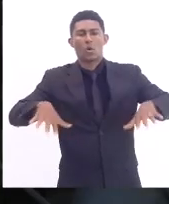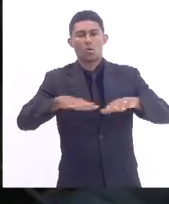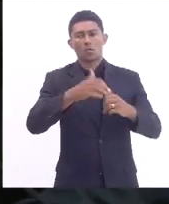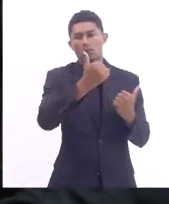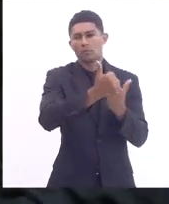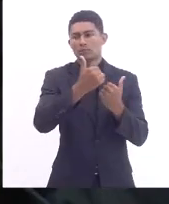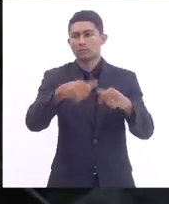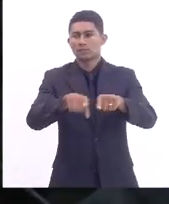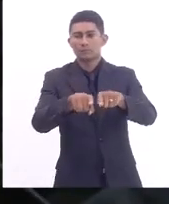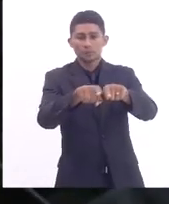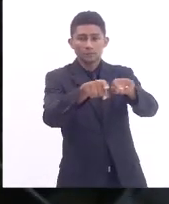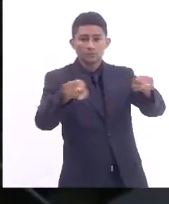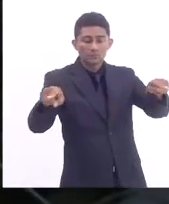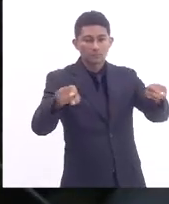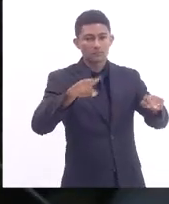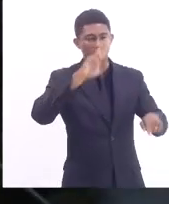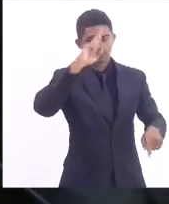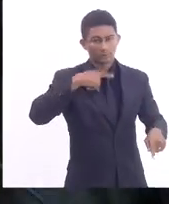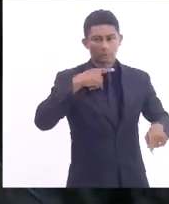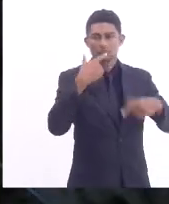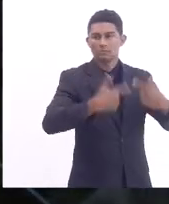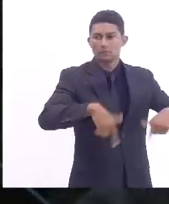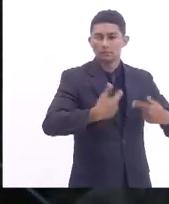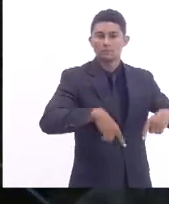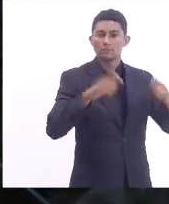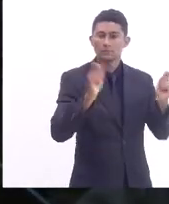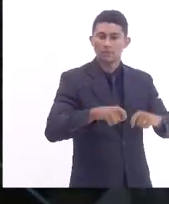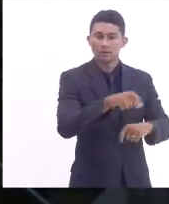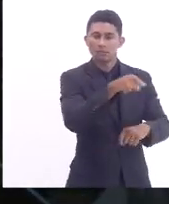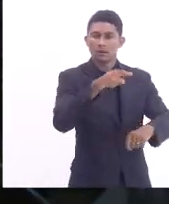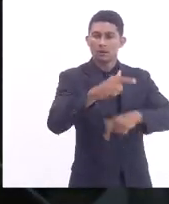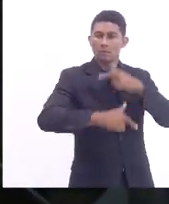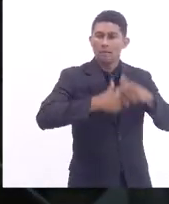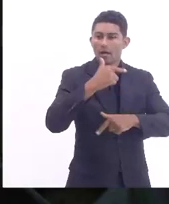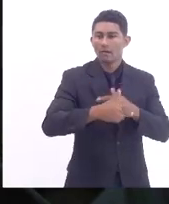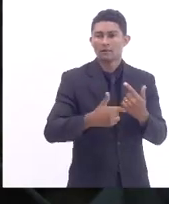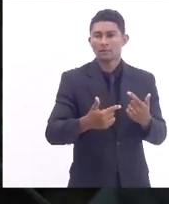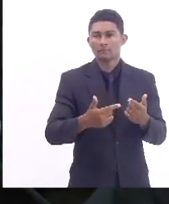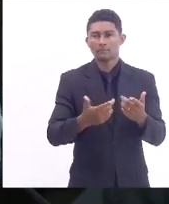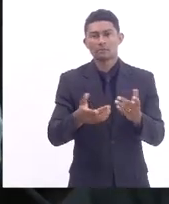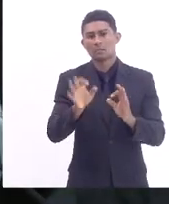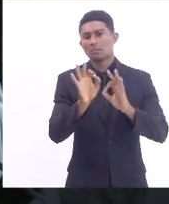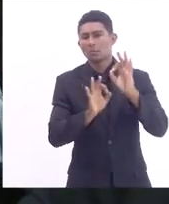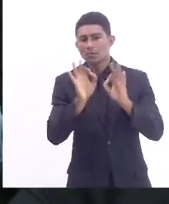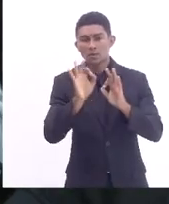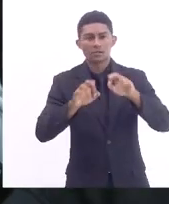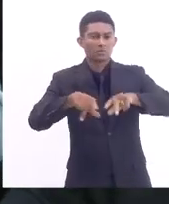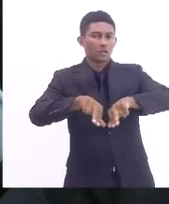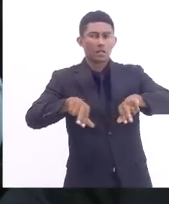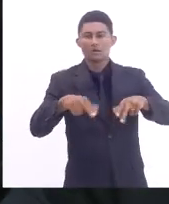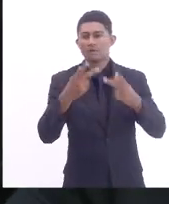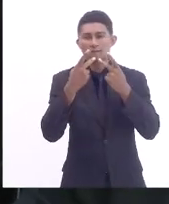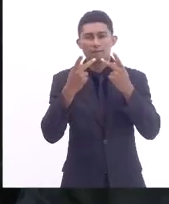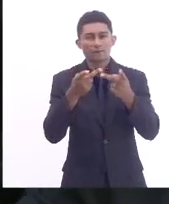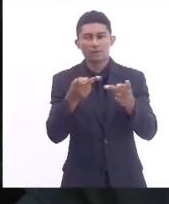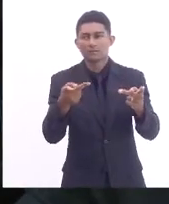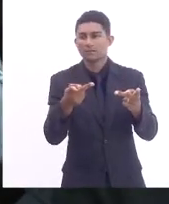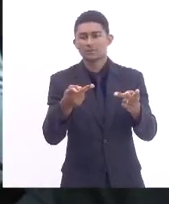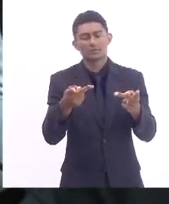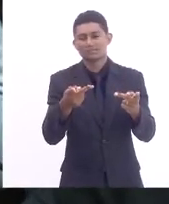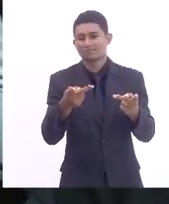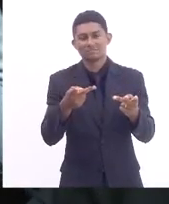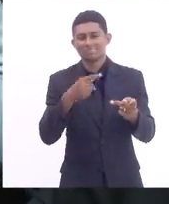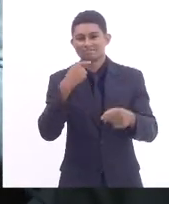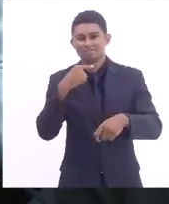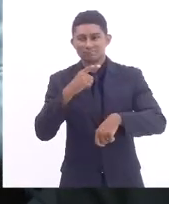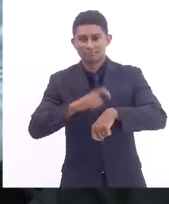técnico para você que autônomo tem onde se escorar para poder fazer suas coisas dos projetos que a gente tem para fazer eu queria poder falar tudo isso mas eu só